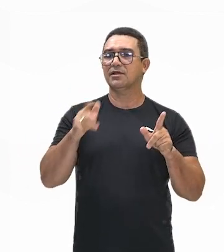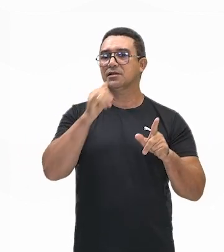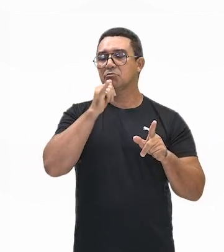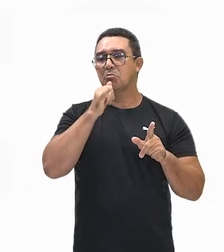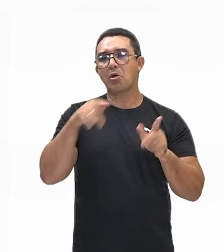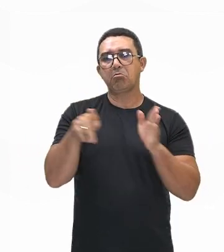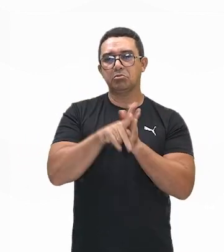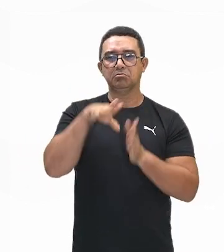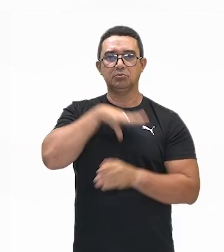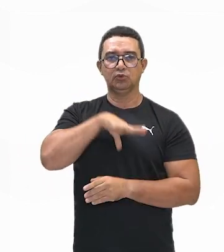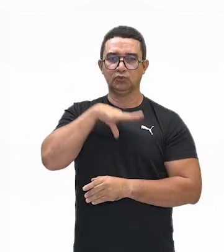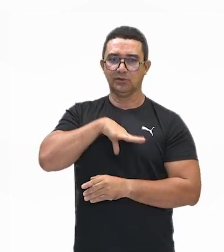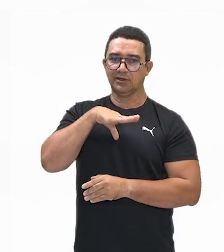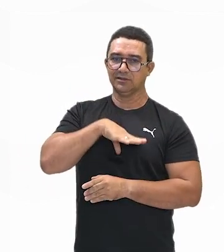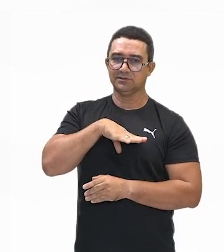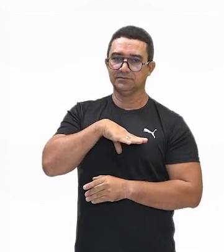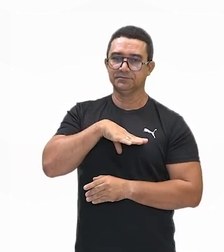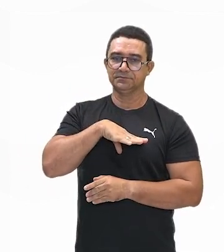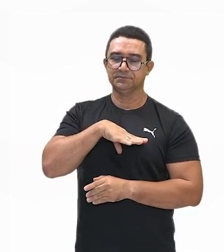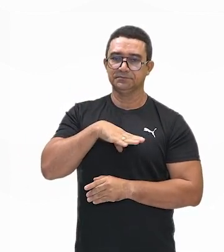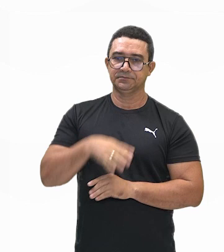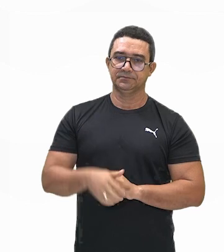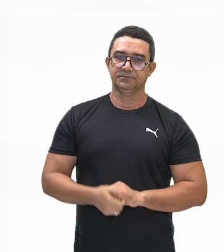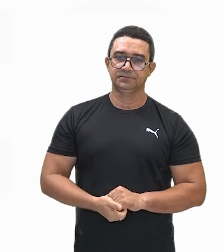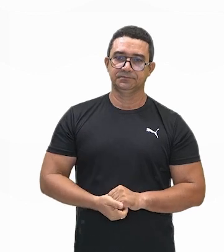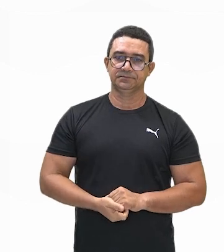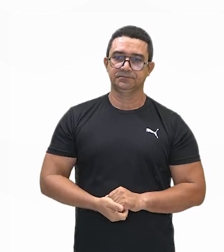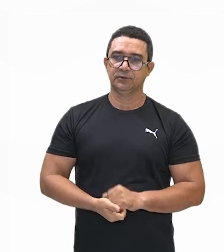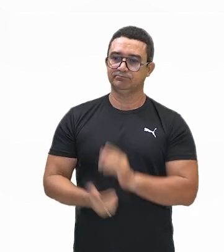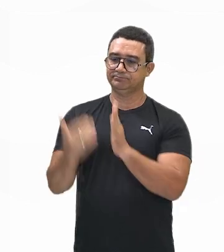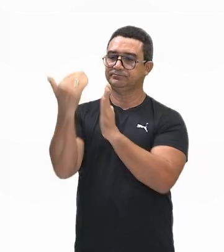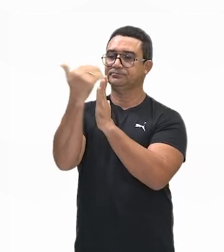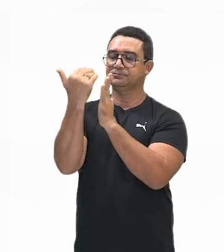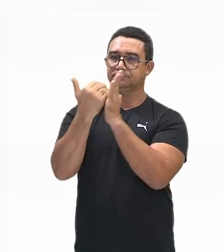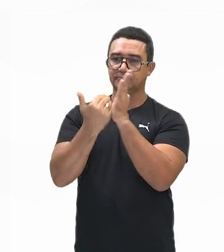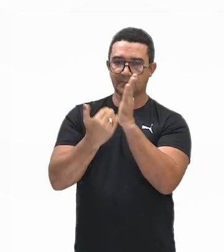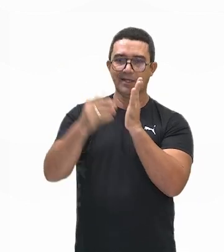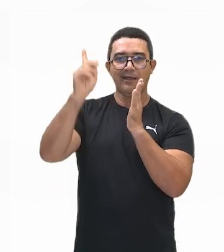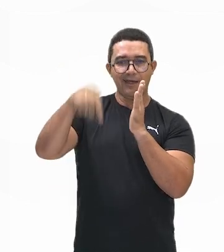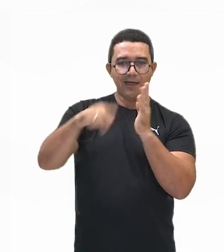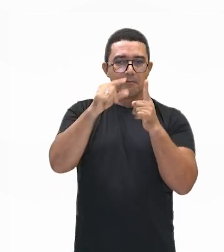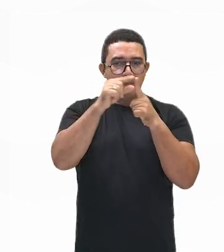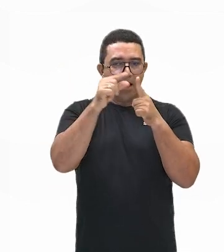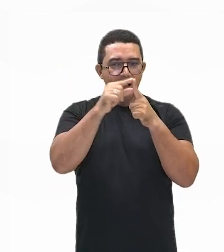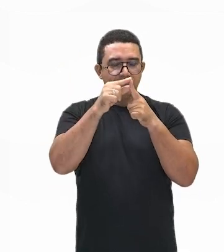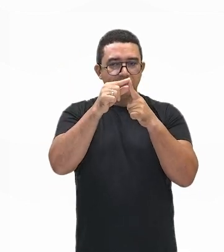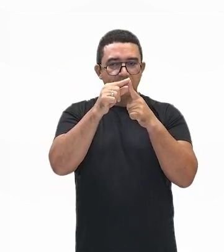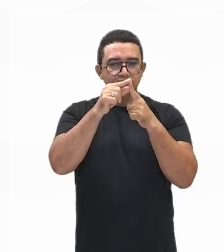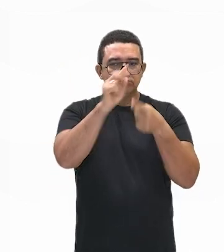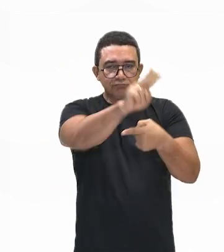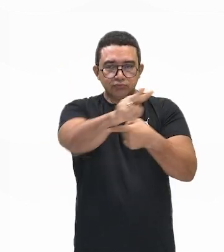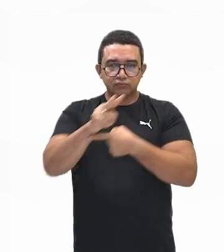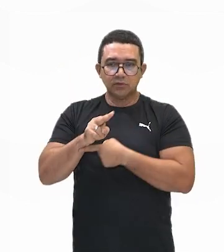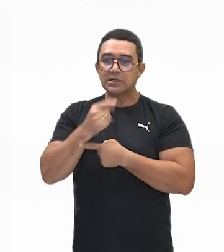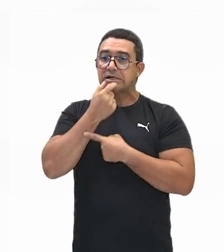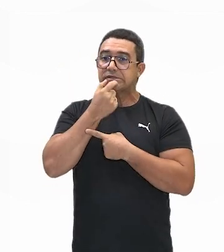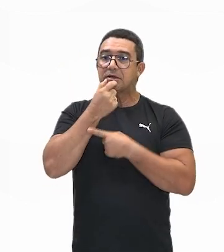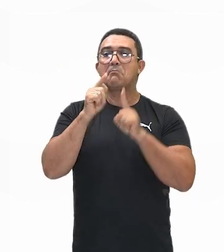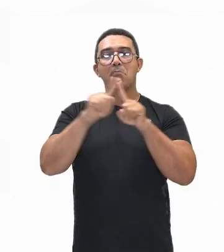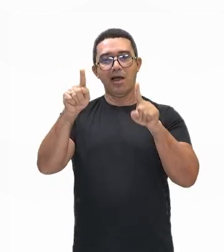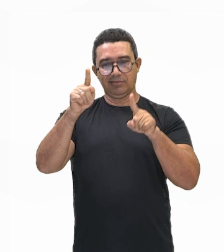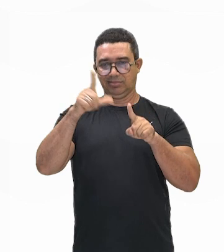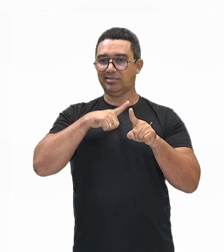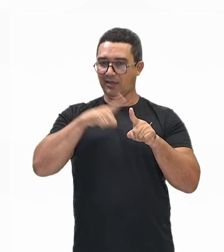diferentemente do estrangeirismo, ele é uma palavra de origem inglesa, né, que sofreu alteração. Então, nós